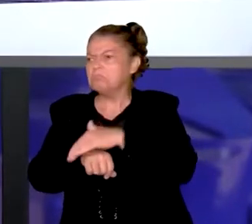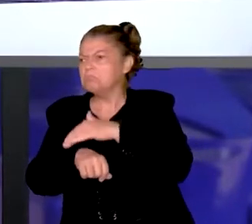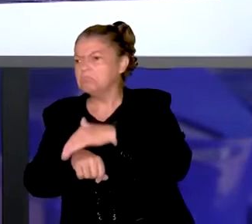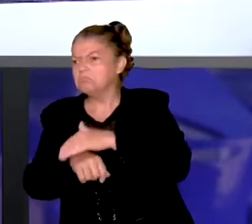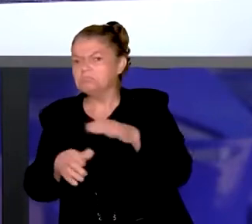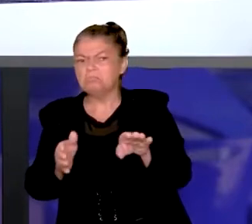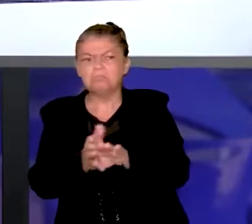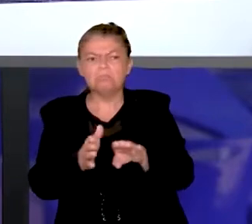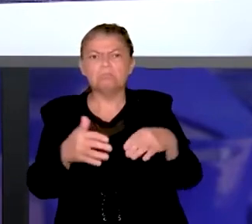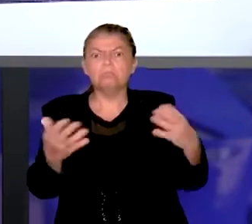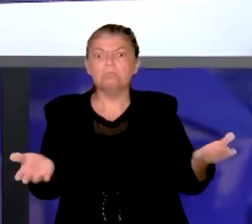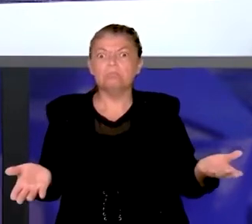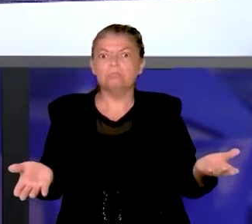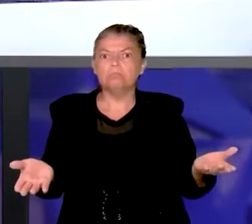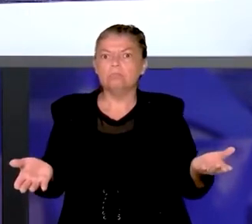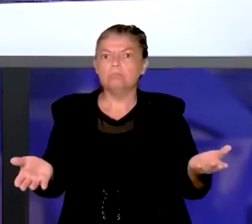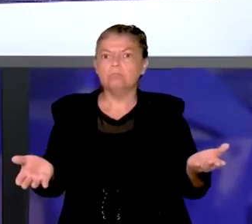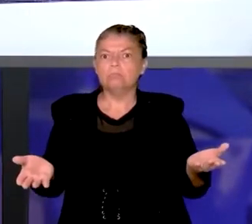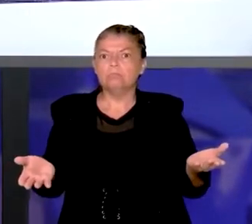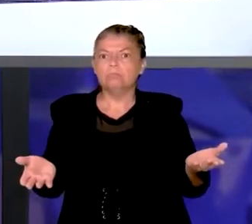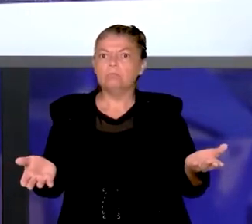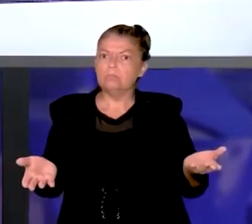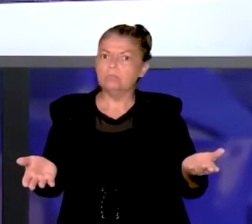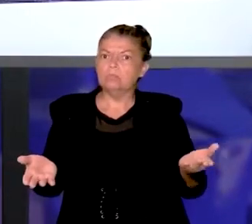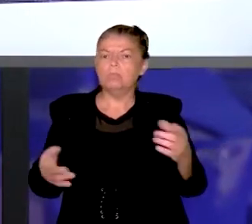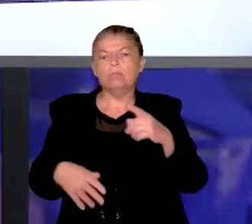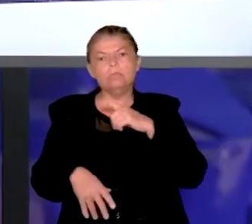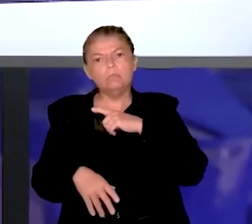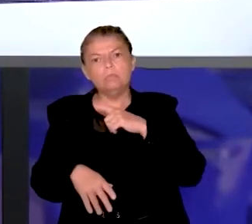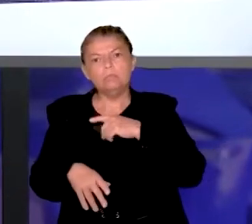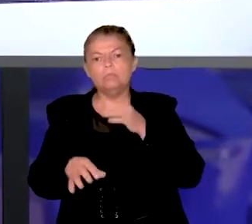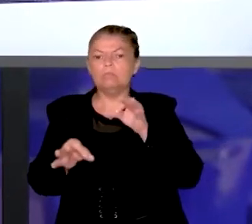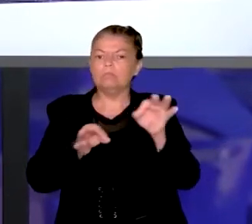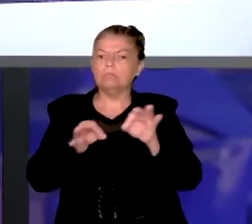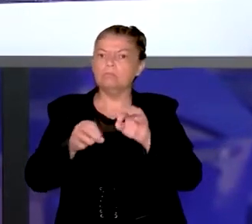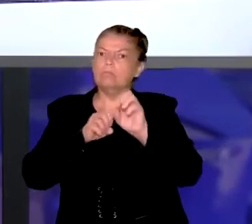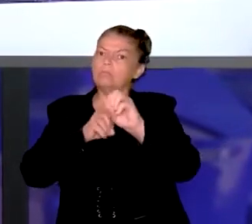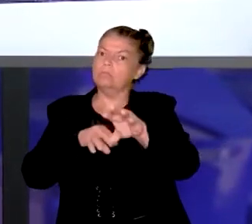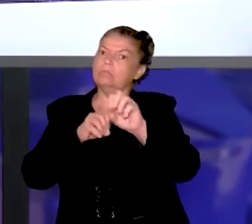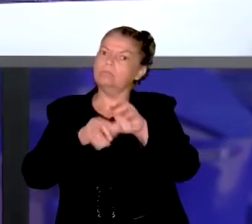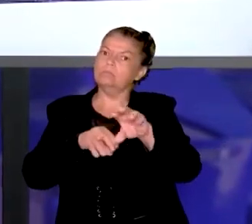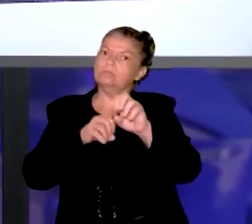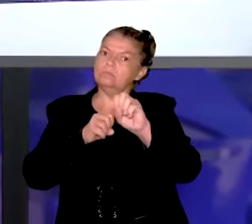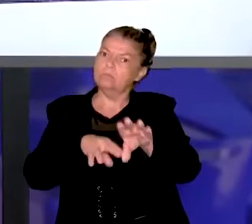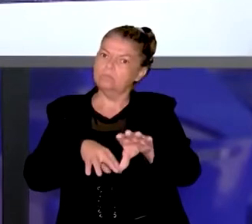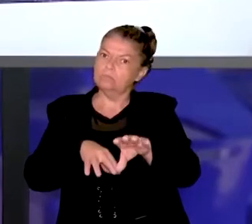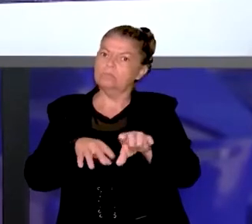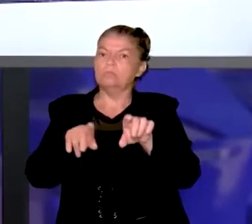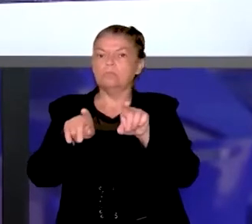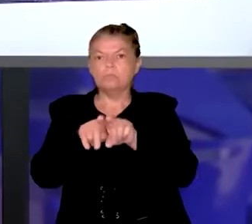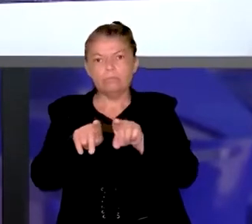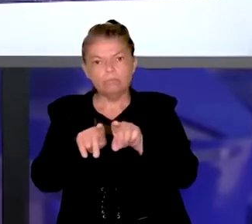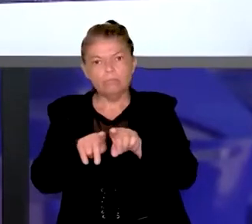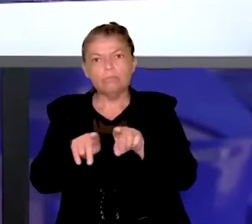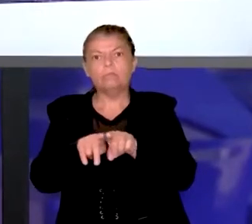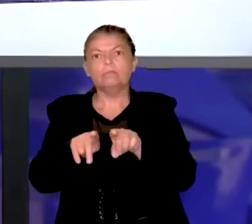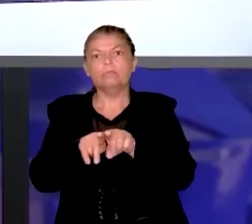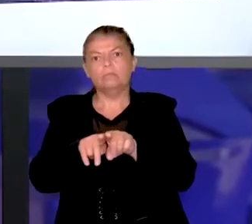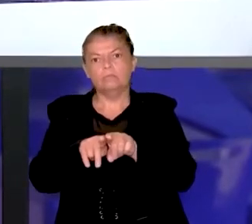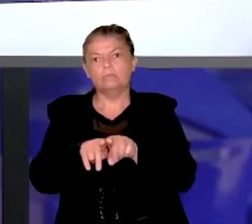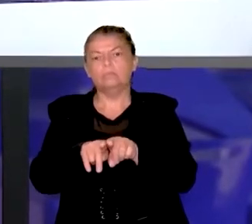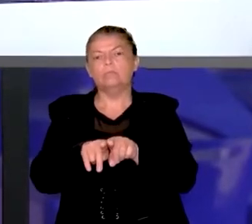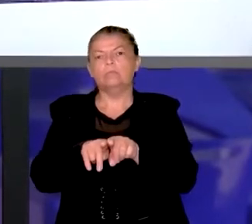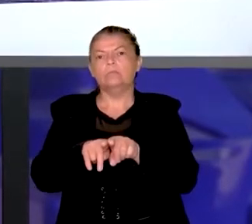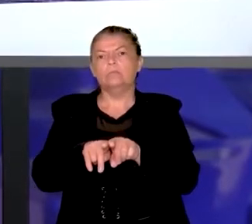ele ultrapassa a linha do hemisfério norte, ele chega no hemisfério sul. E automaticamente, um ponto de referência para saber onde estava, se era norte ou